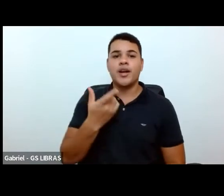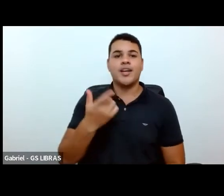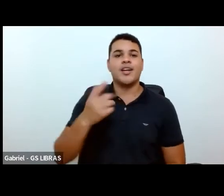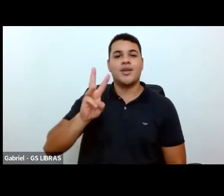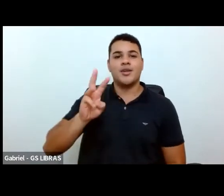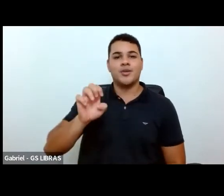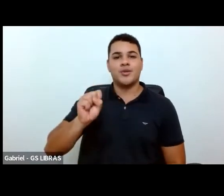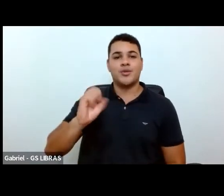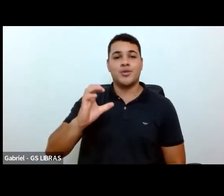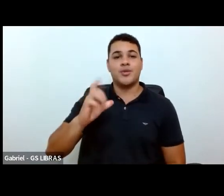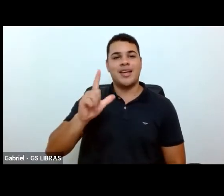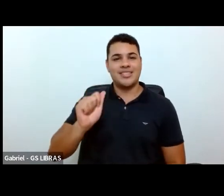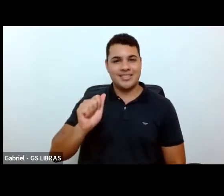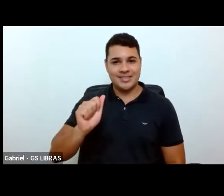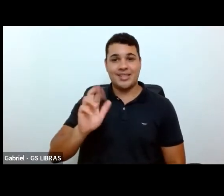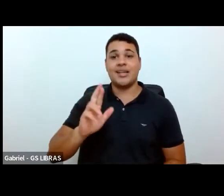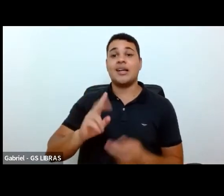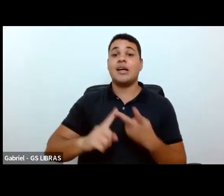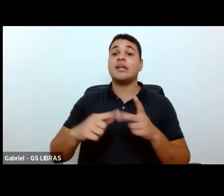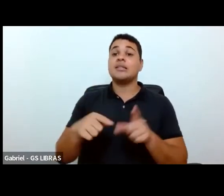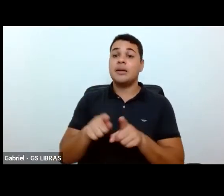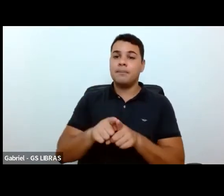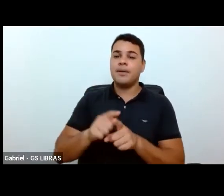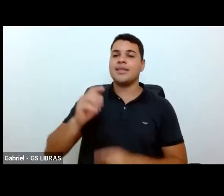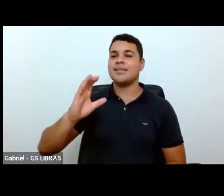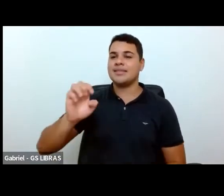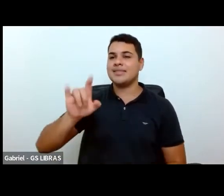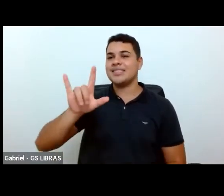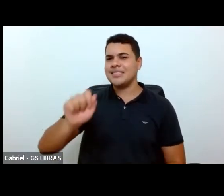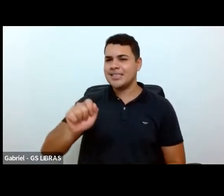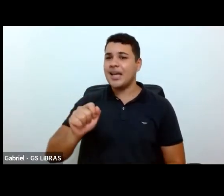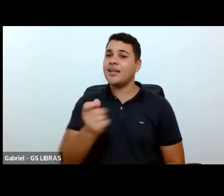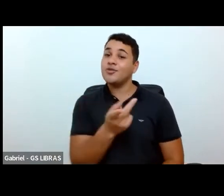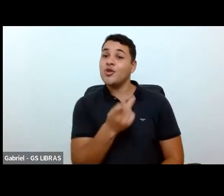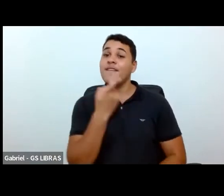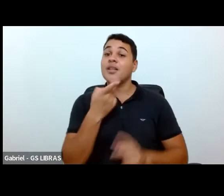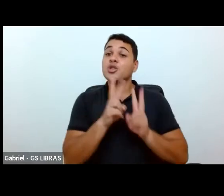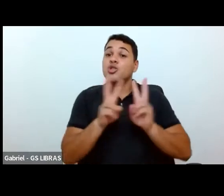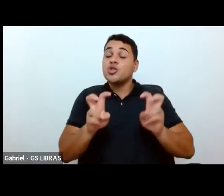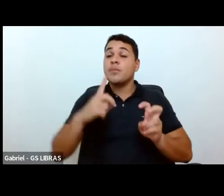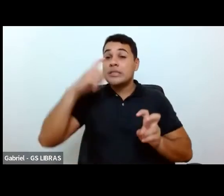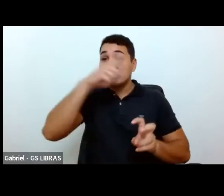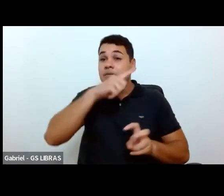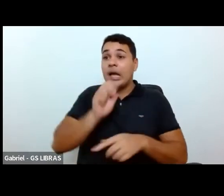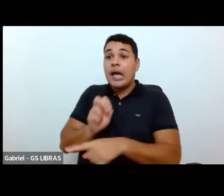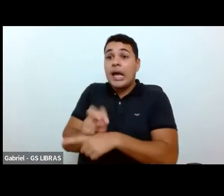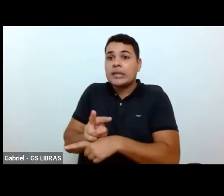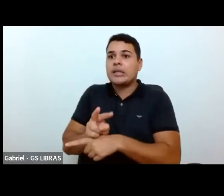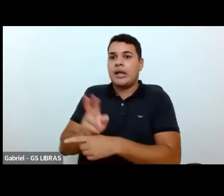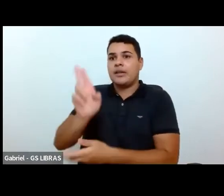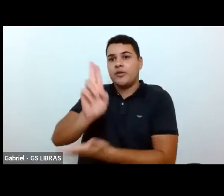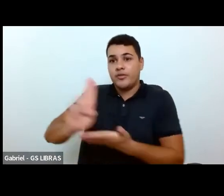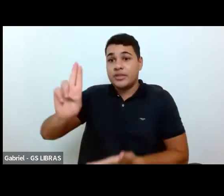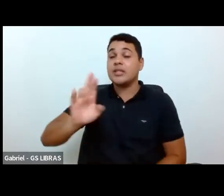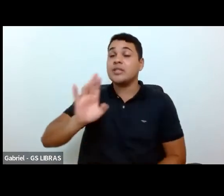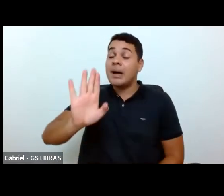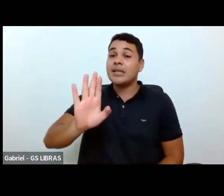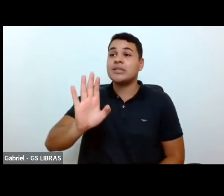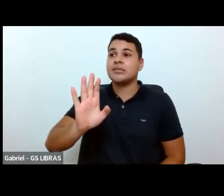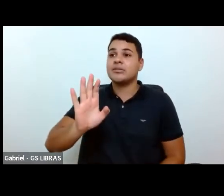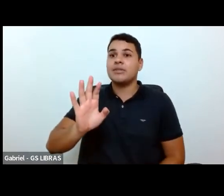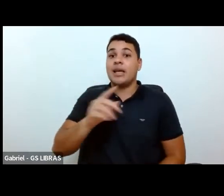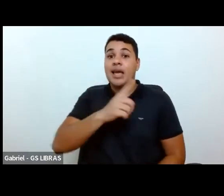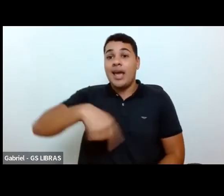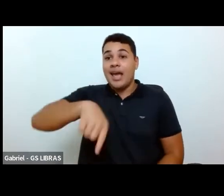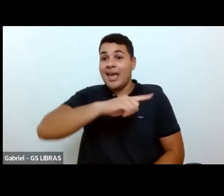agora da Célia, coloca o desafio não só de entrar na universidade, que é imenso, mas também de sair inteira. A Gisela